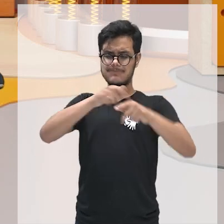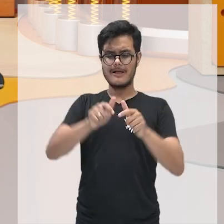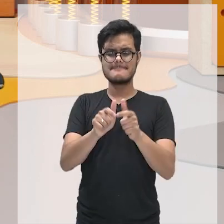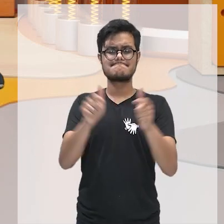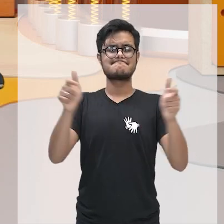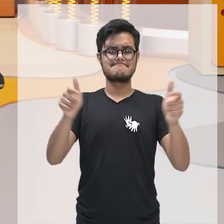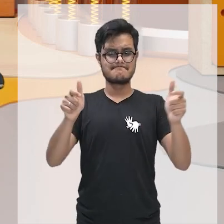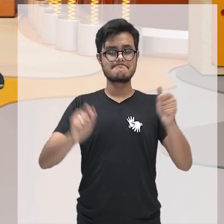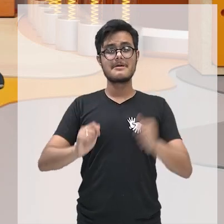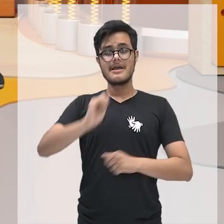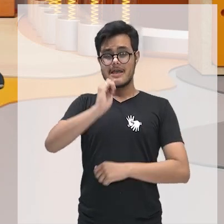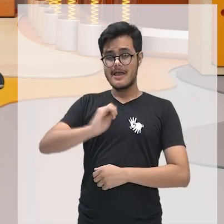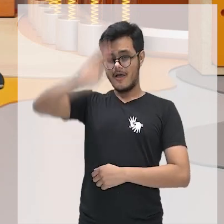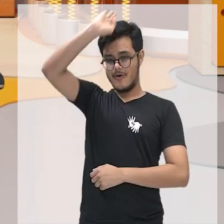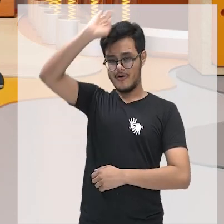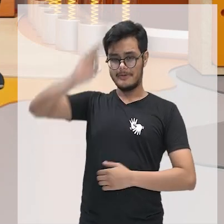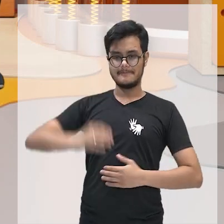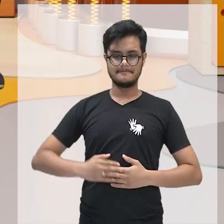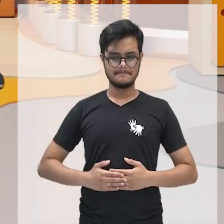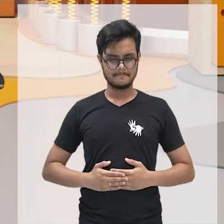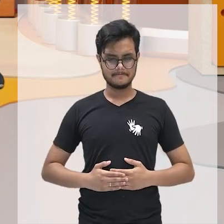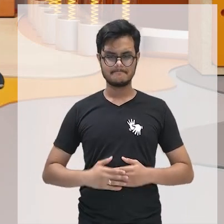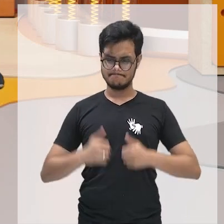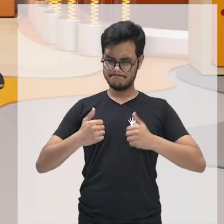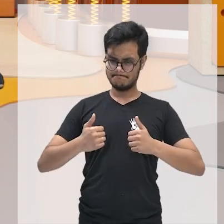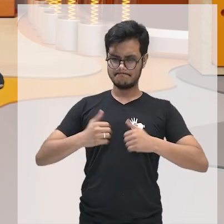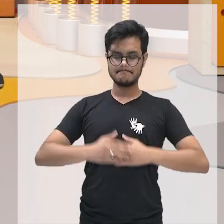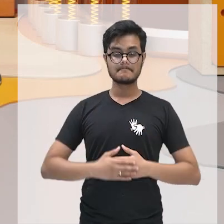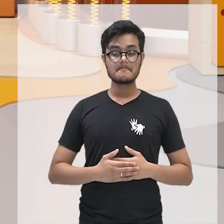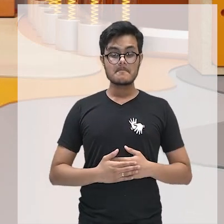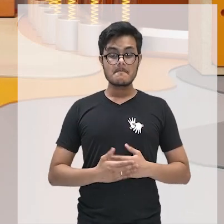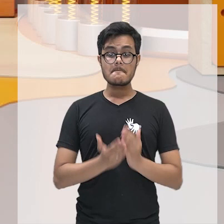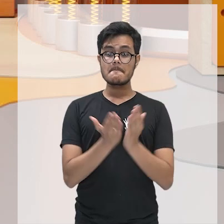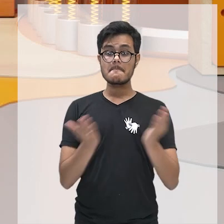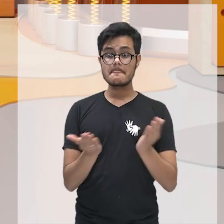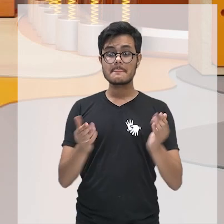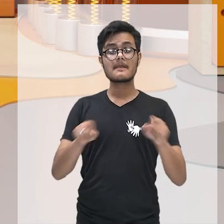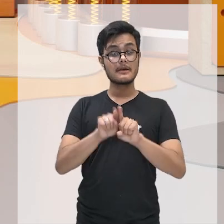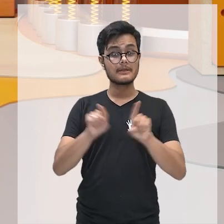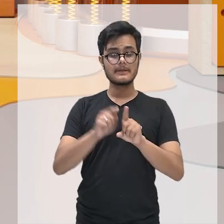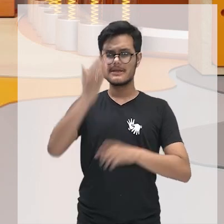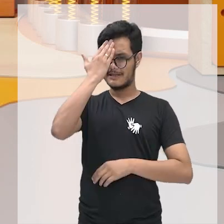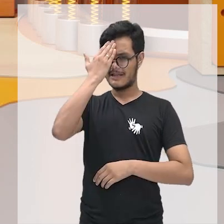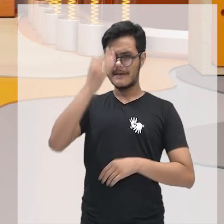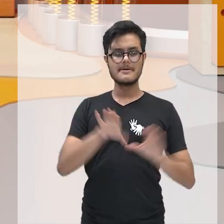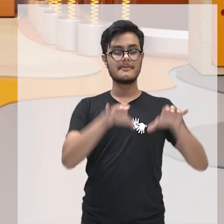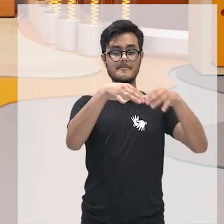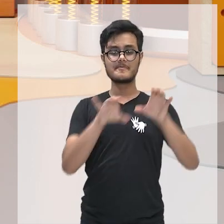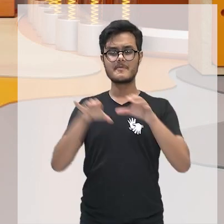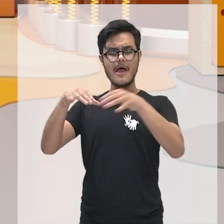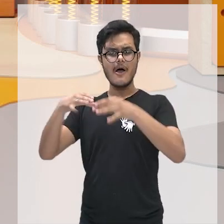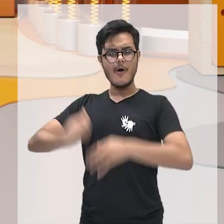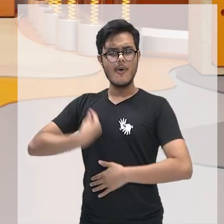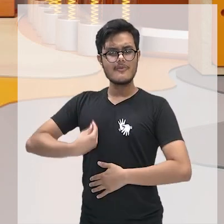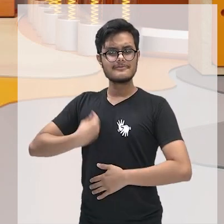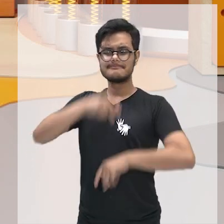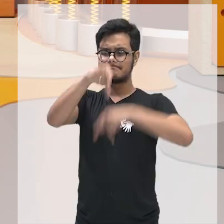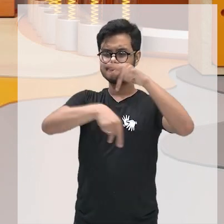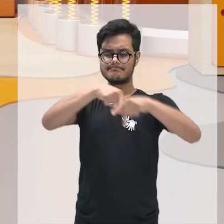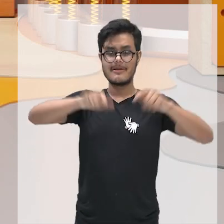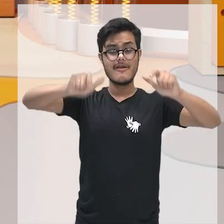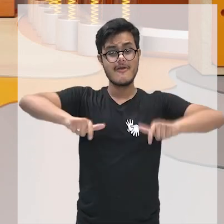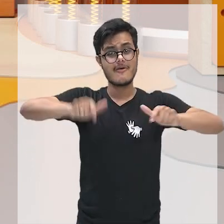da Península Itálica certo galerinha Então a gente vai ter aí esses diferentes povos ocupando essa